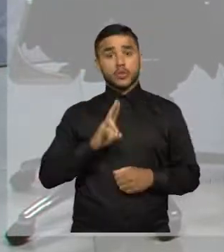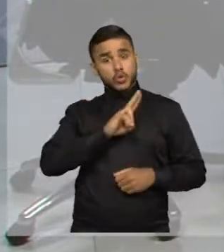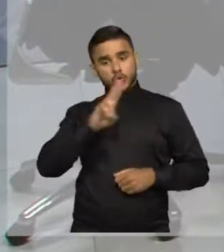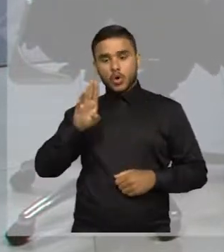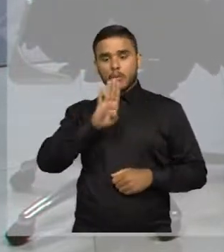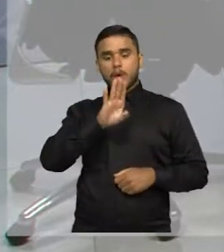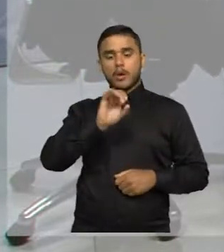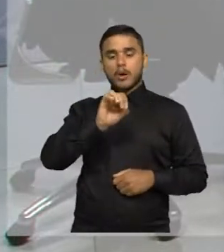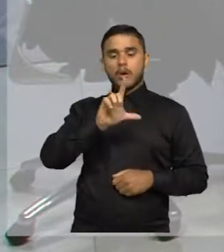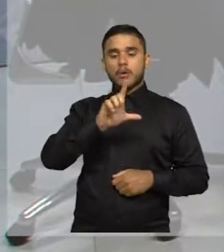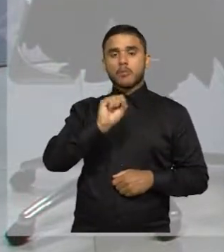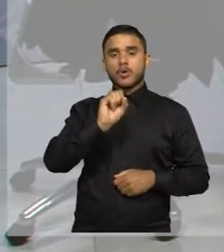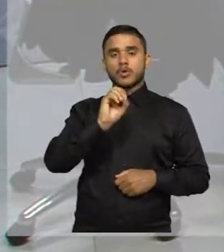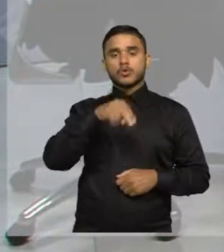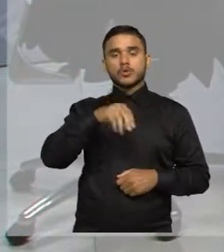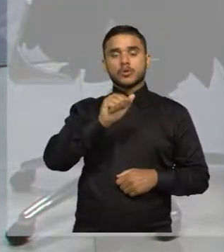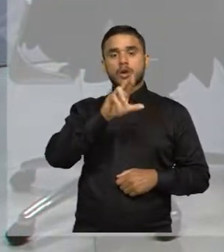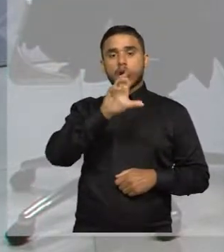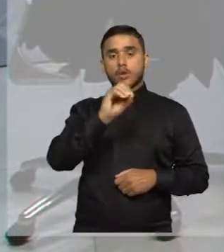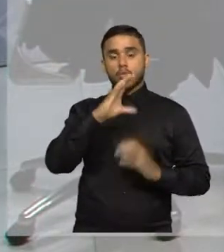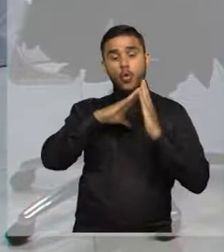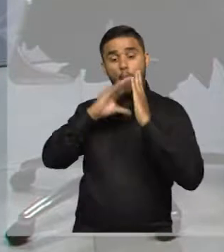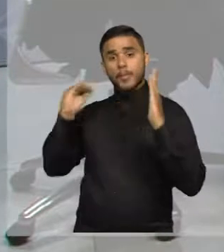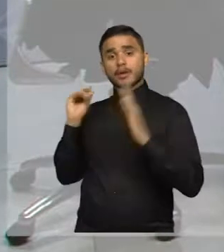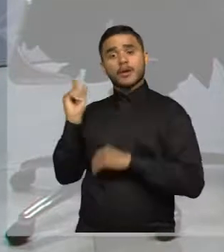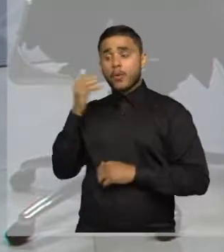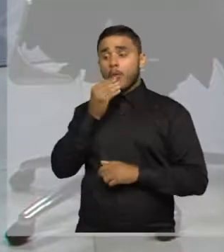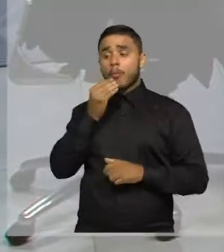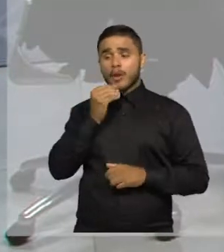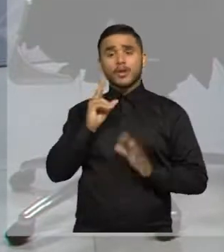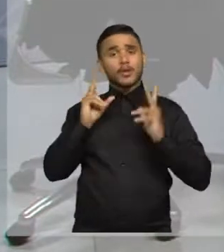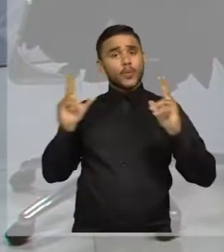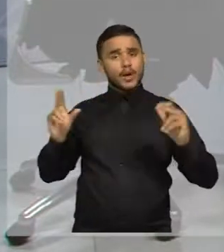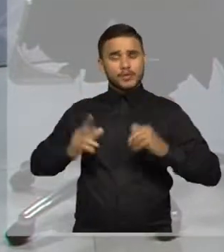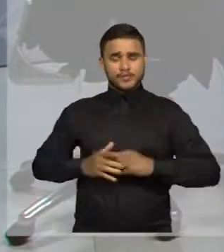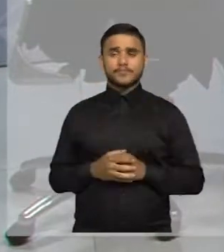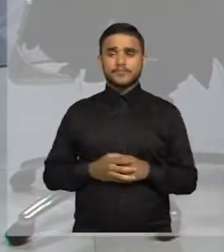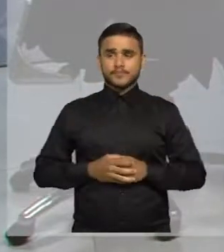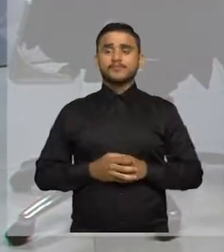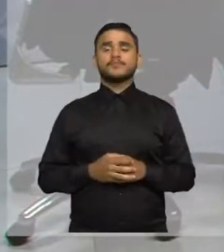sobrenome Bolsonaro, o nome artístico, não, o nome político. Político.